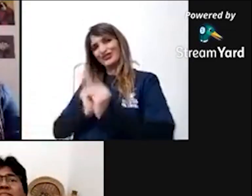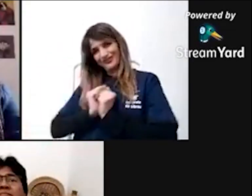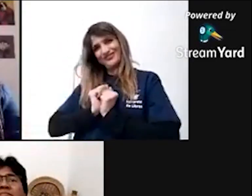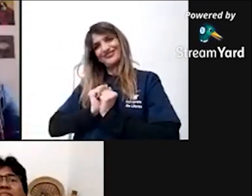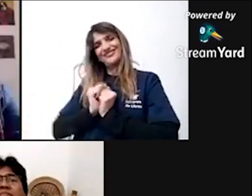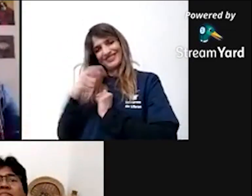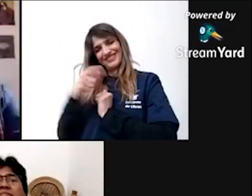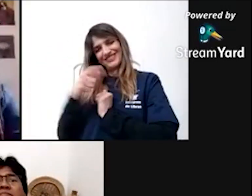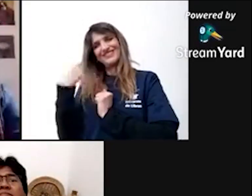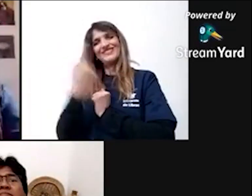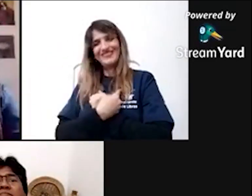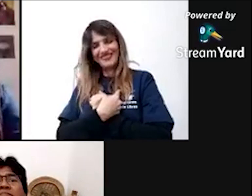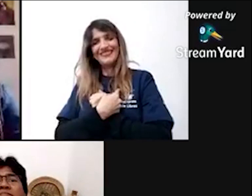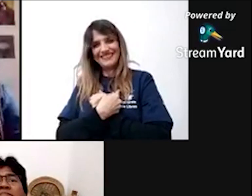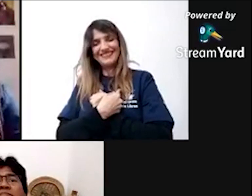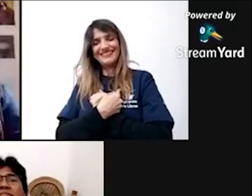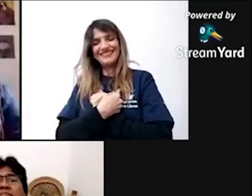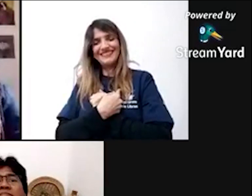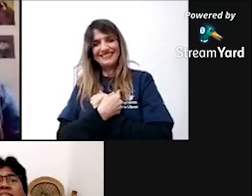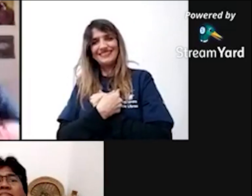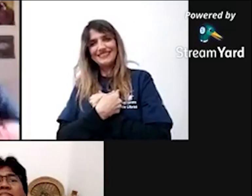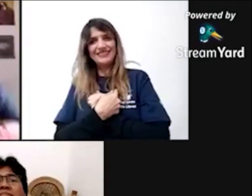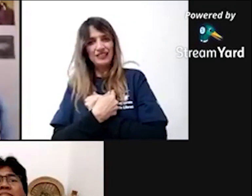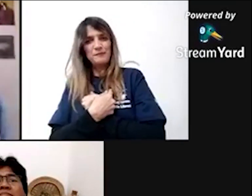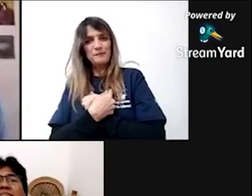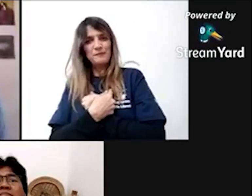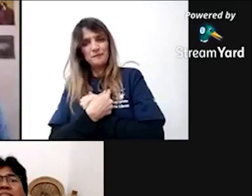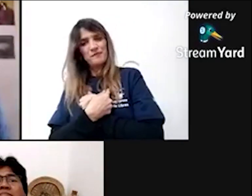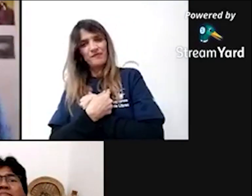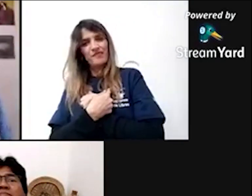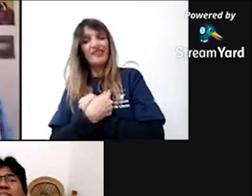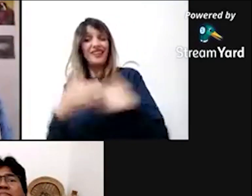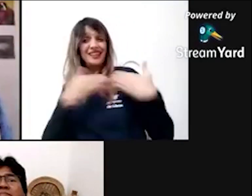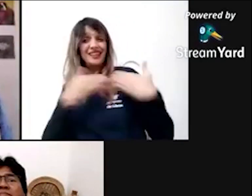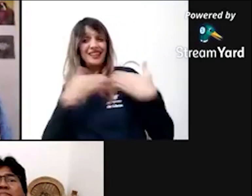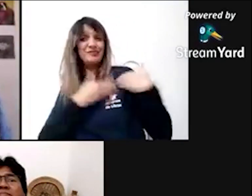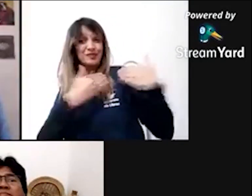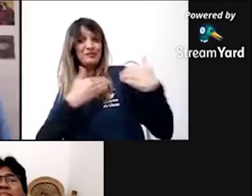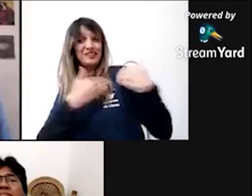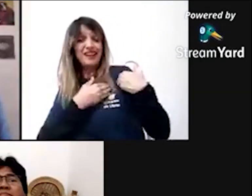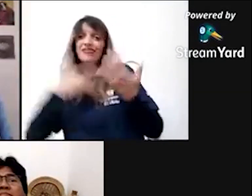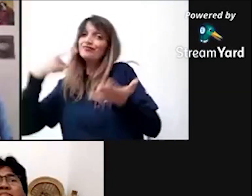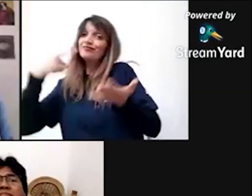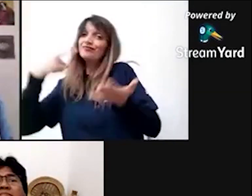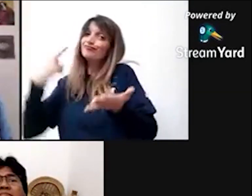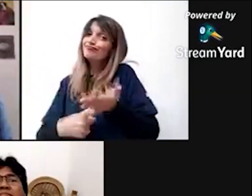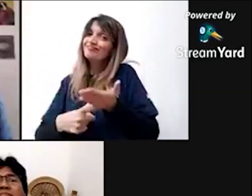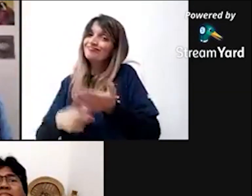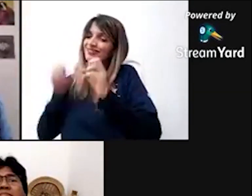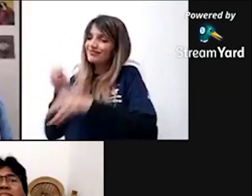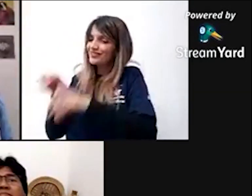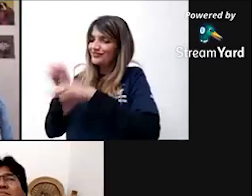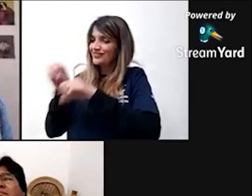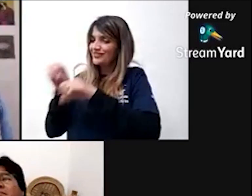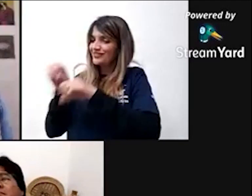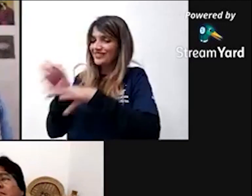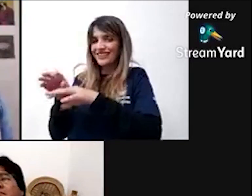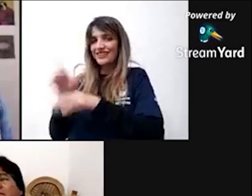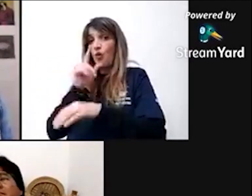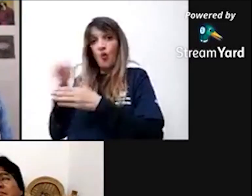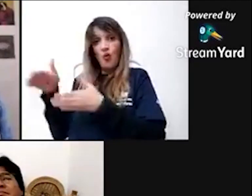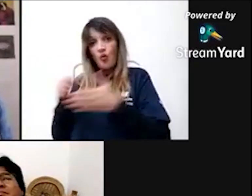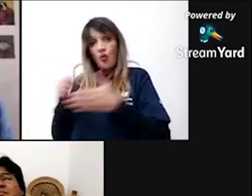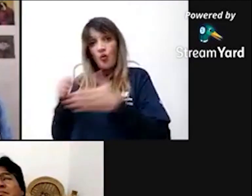na nossa onda, né? E aí a gente cumpre o nosso papel de educar, né? Que é o papel de conduzir. O rio faz isso,